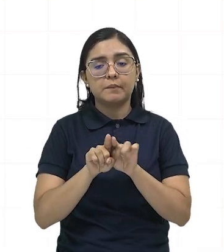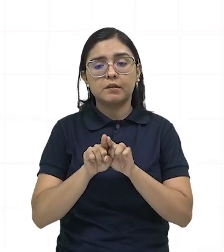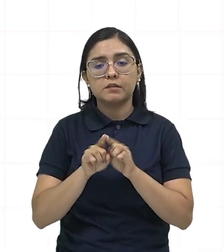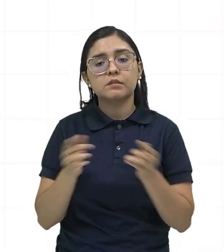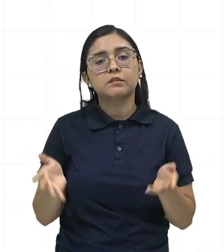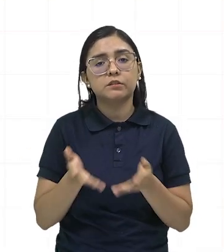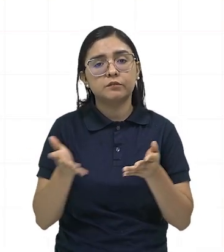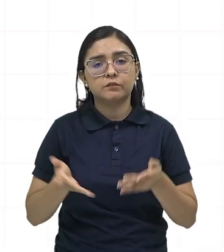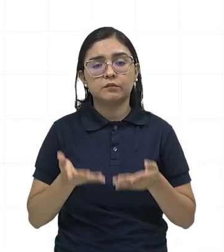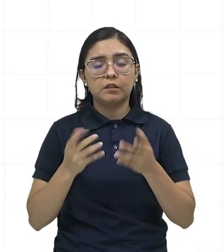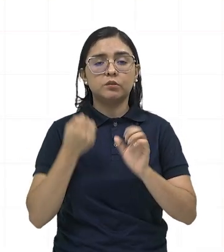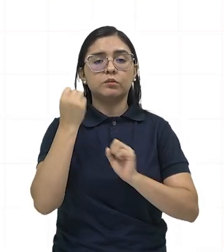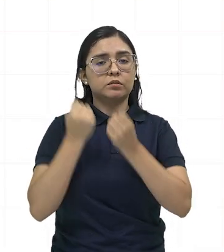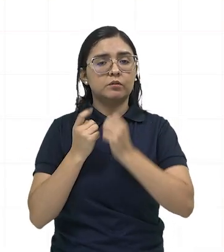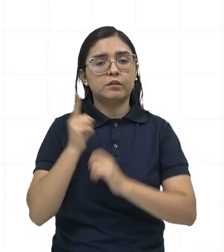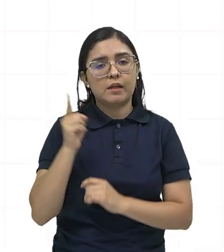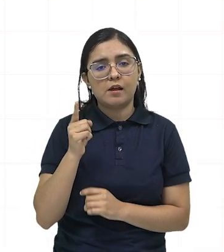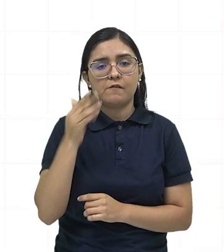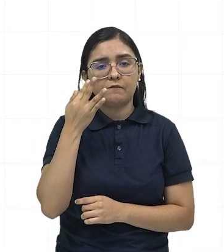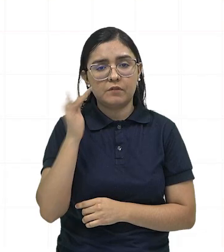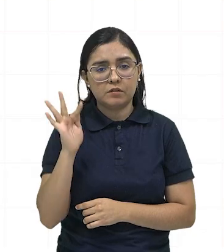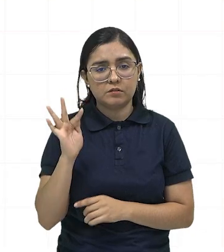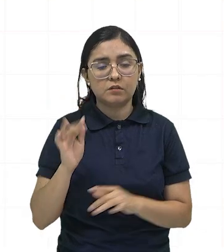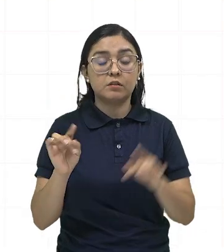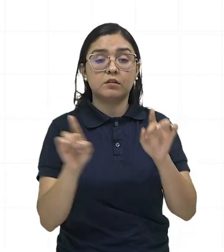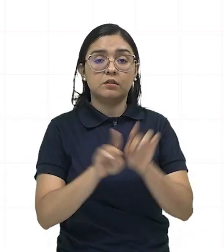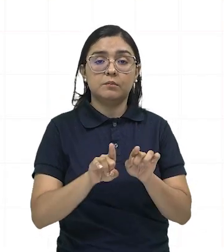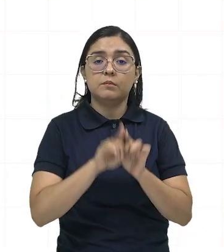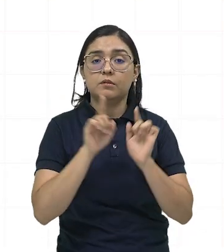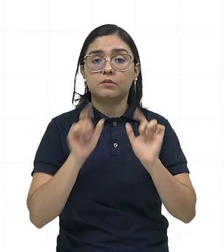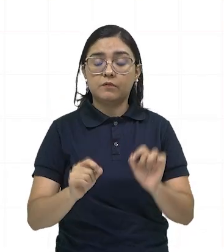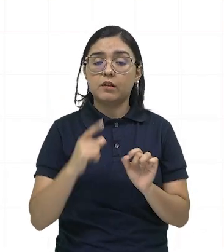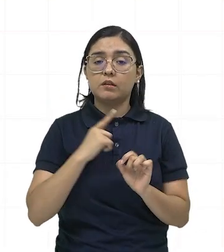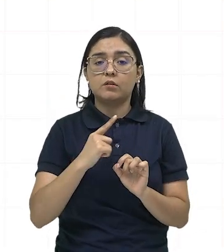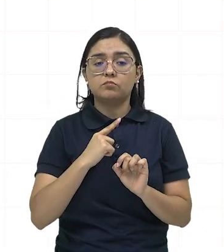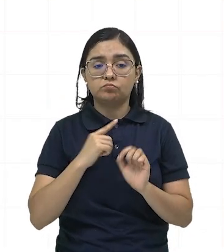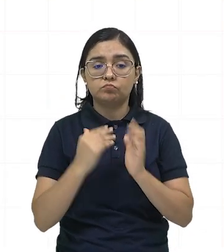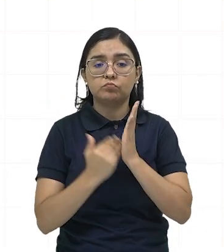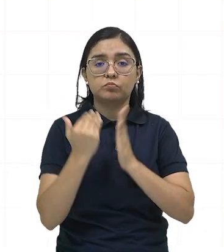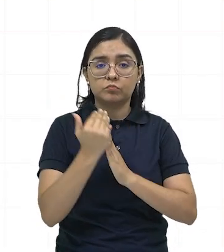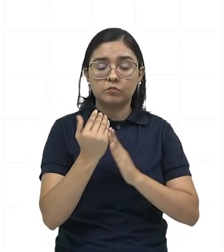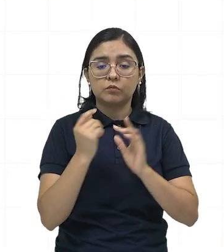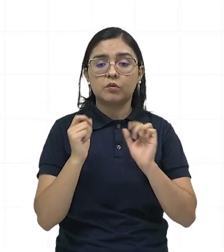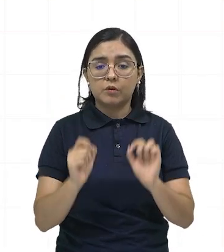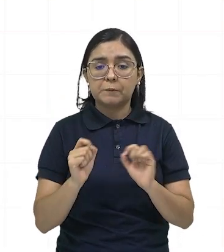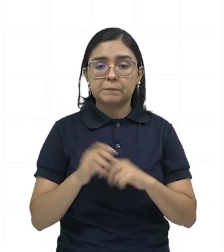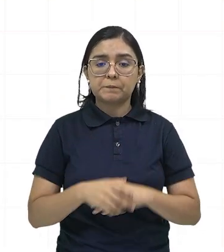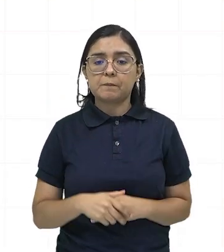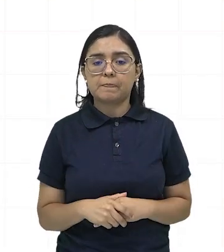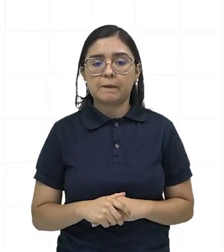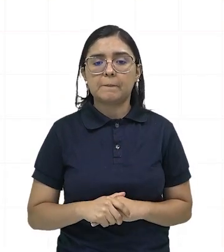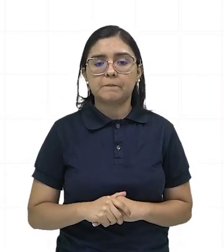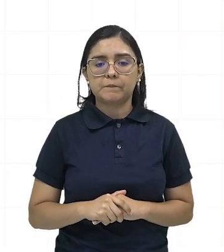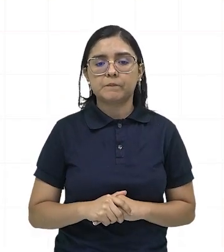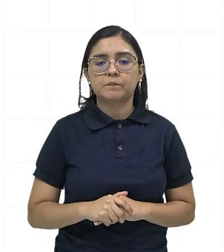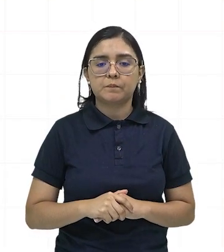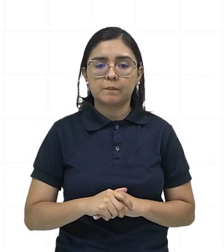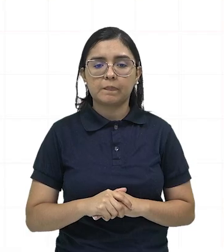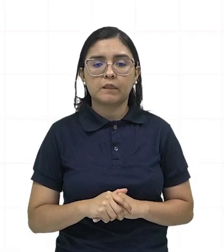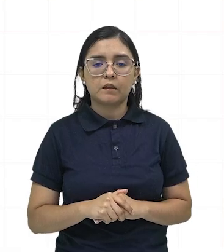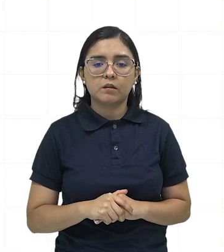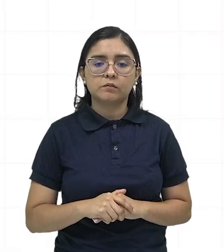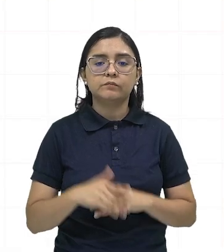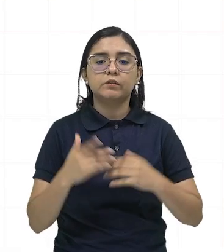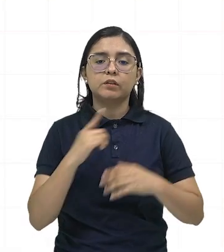a industrialização na França, o que vai gerar ali, um aumento na disputa, principalmente econômica,